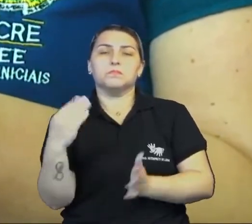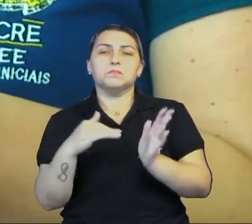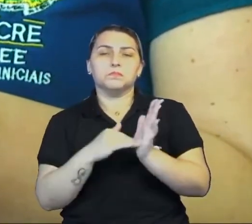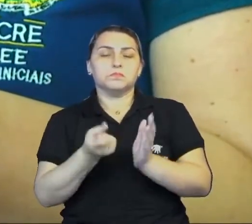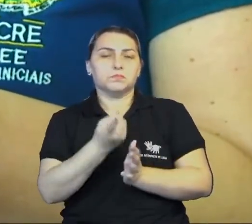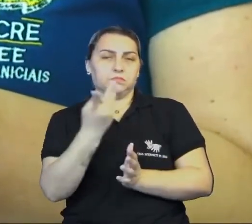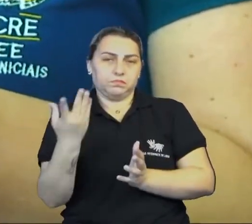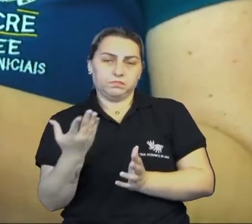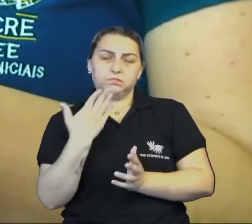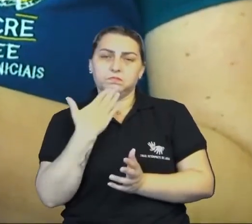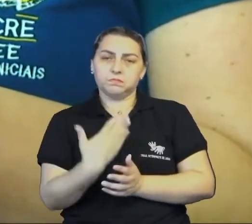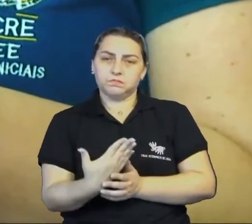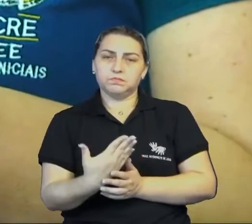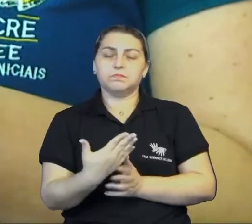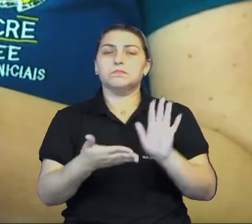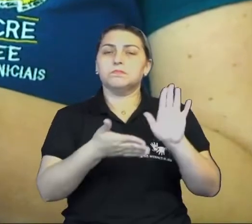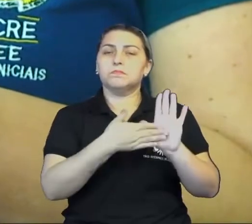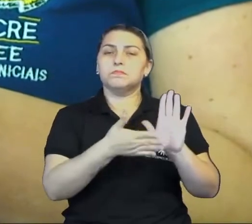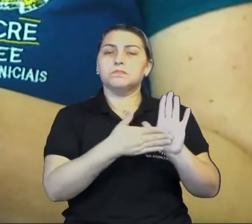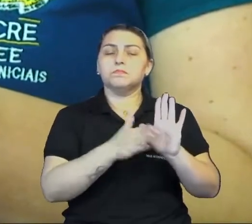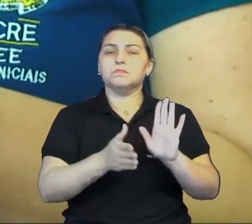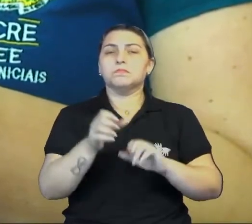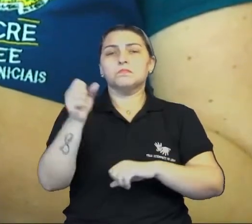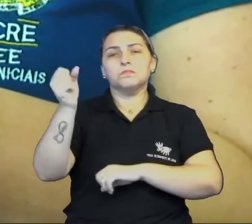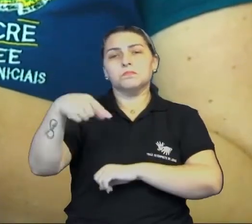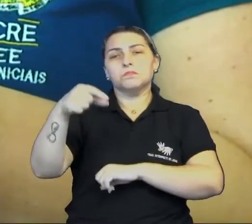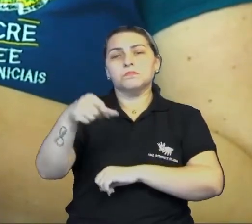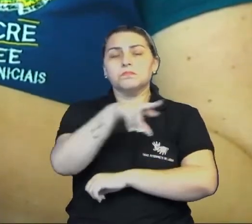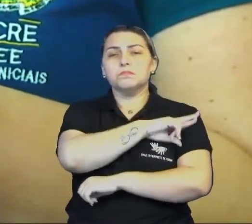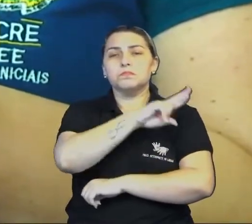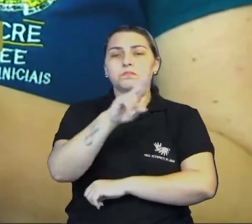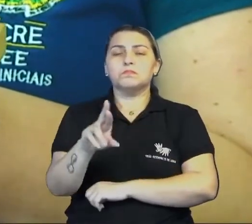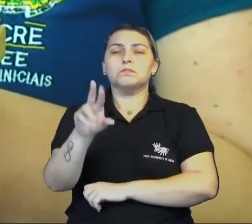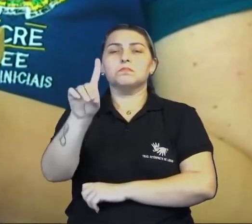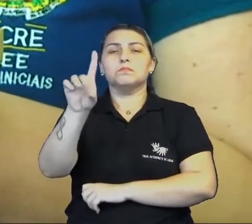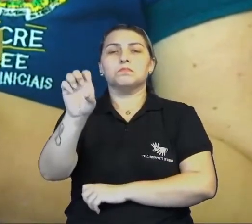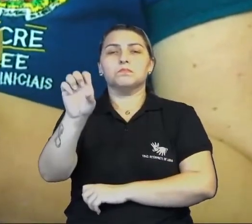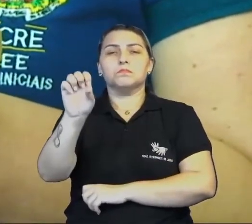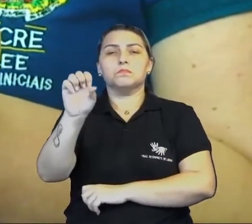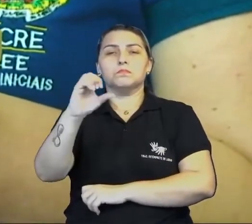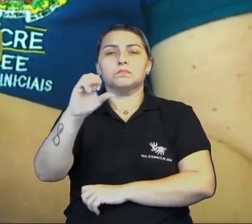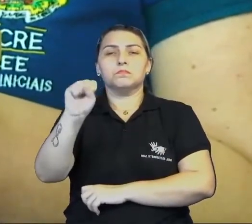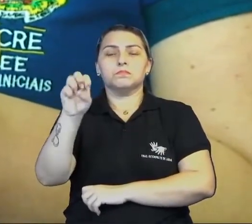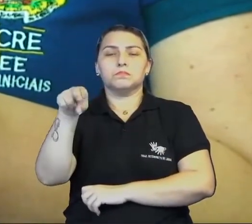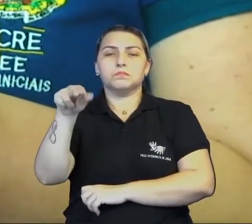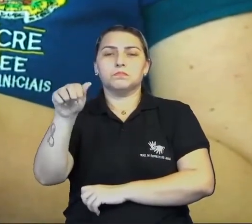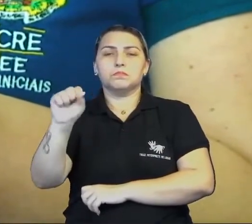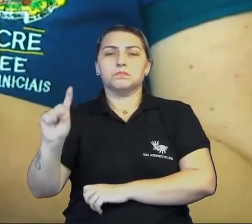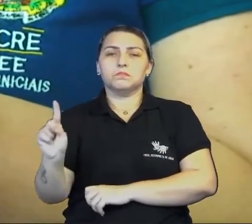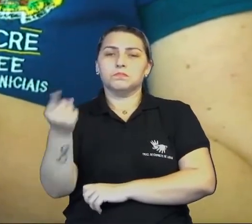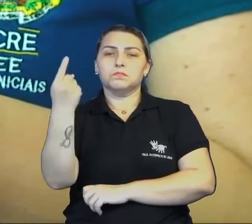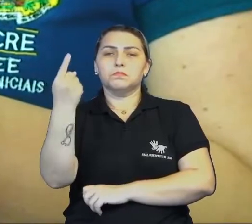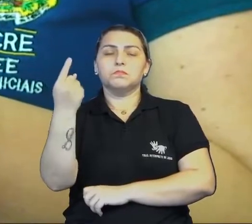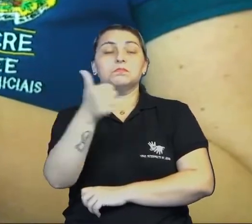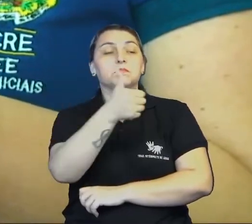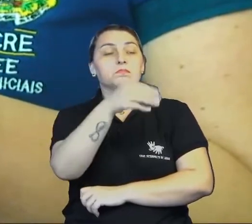a quantidade que tem. Já esse azul, ele está representando as dezenas de milhar. Então, cada um aqui